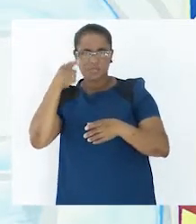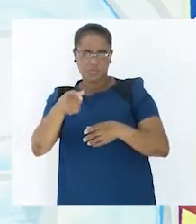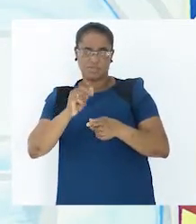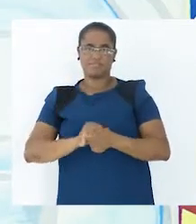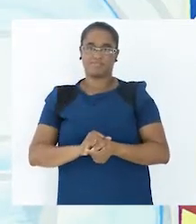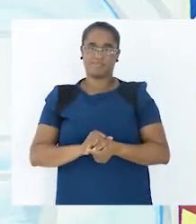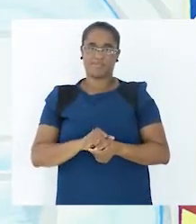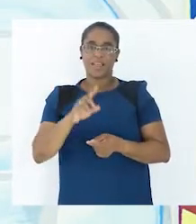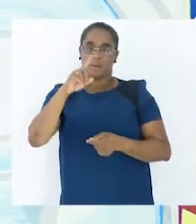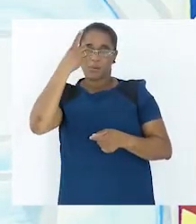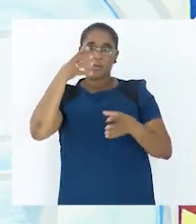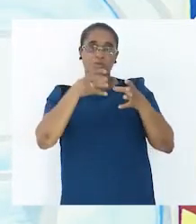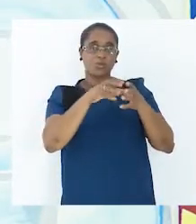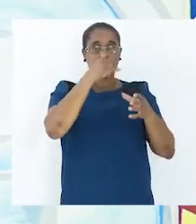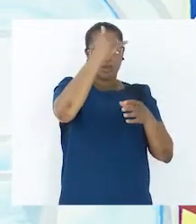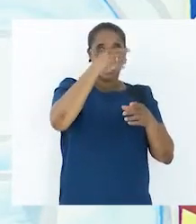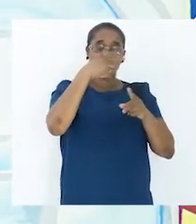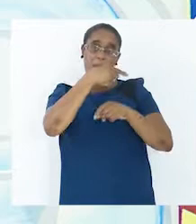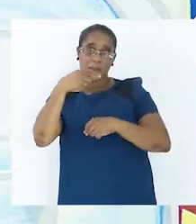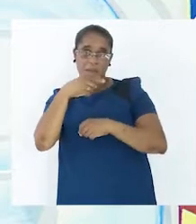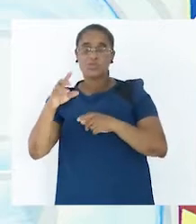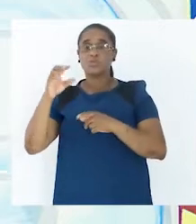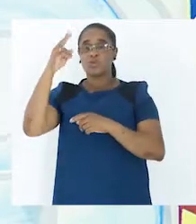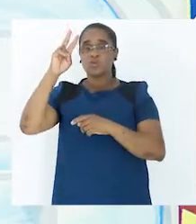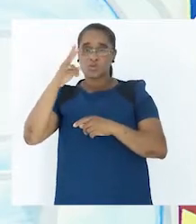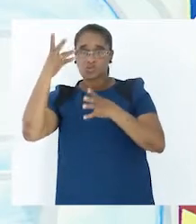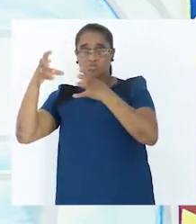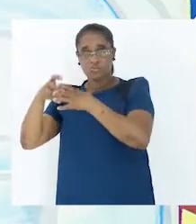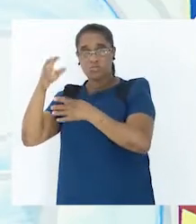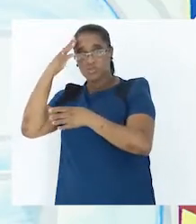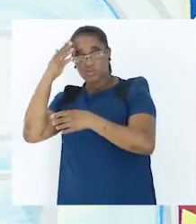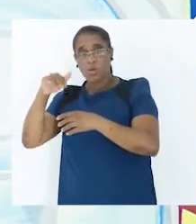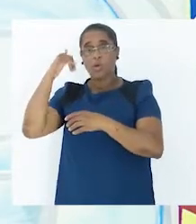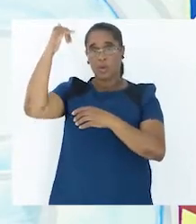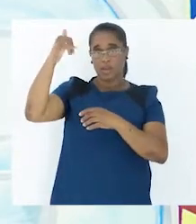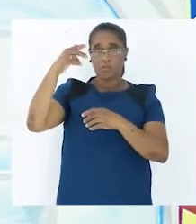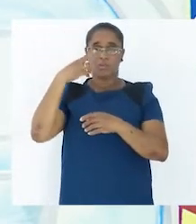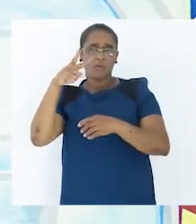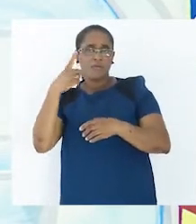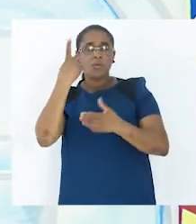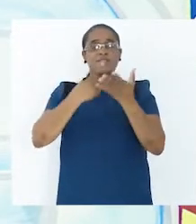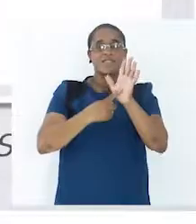isso. Primeiro termo ao quadrado menos segundo termo ao quadrado. Vamos ver um exemplo para simplificar?